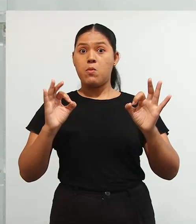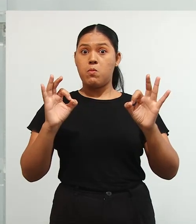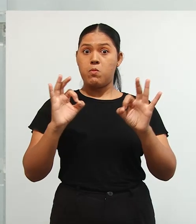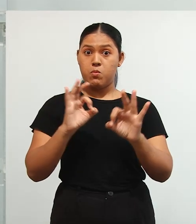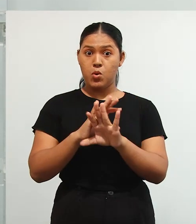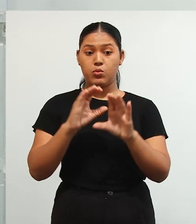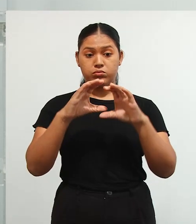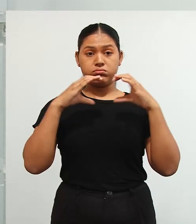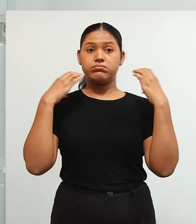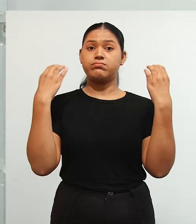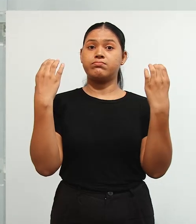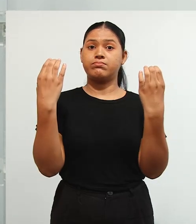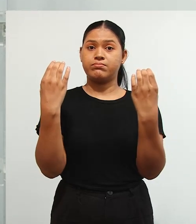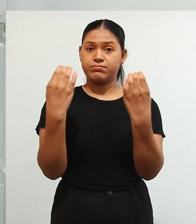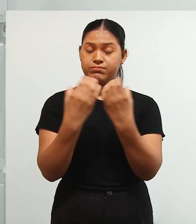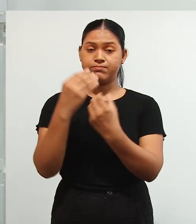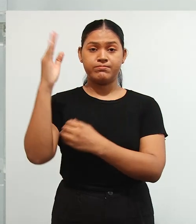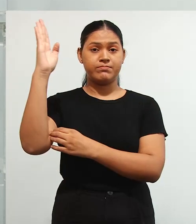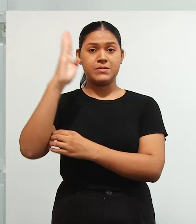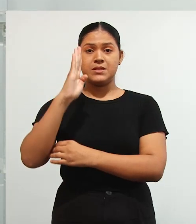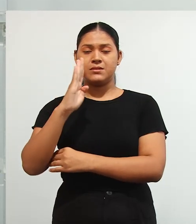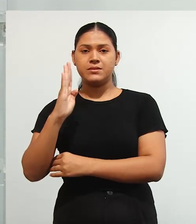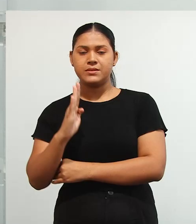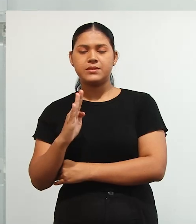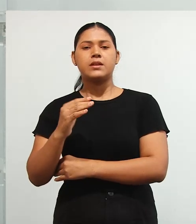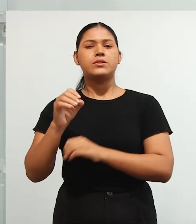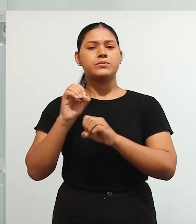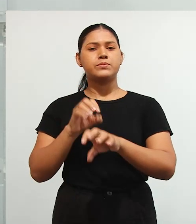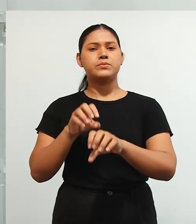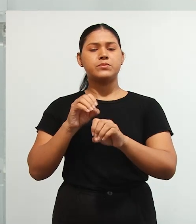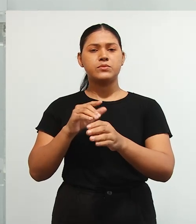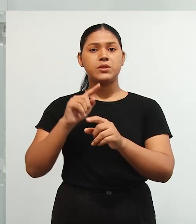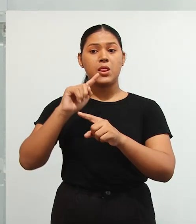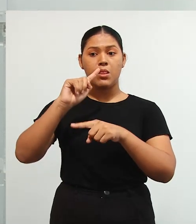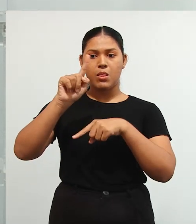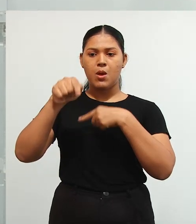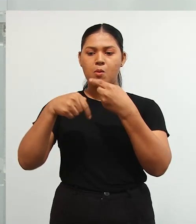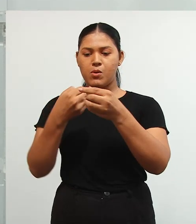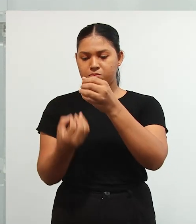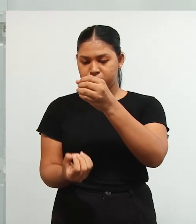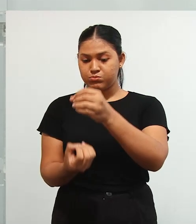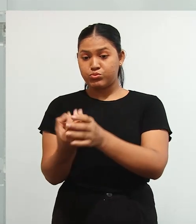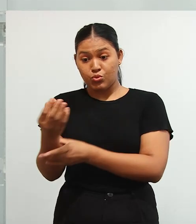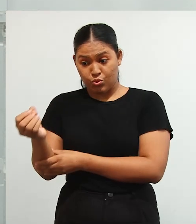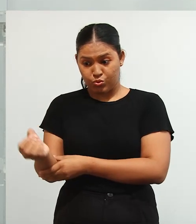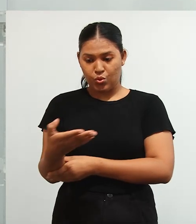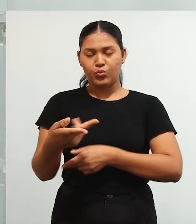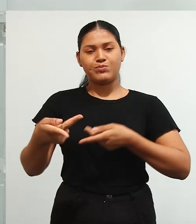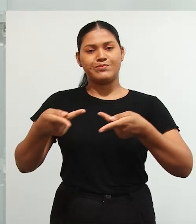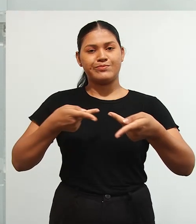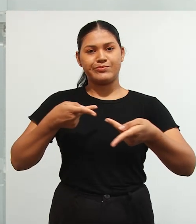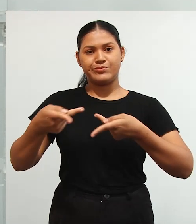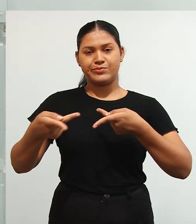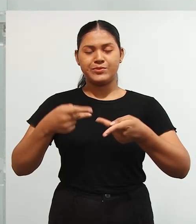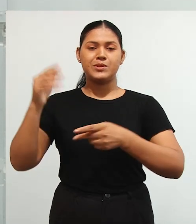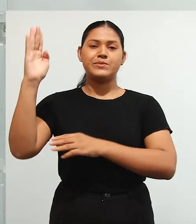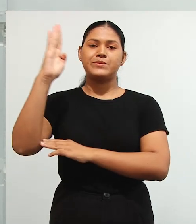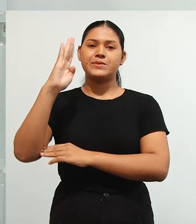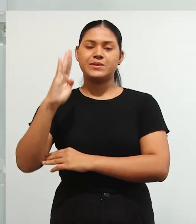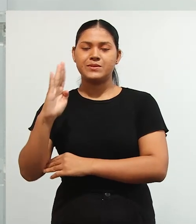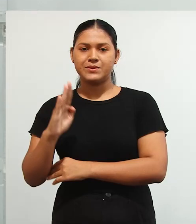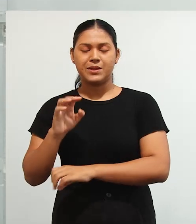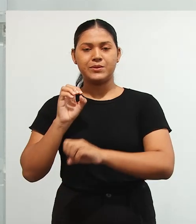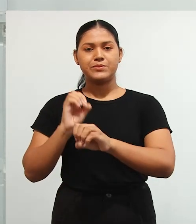Nacional de Educação, que orientará a elaboração do próximo Plano Nacional de Educação, né?